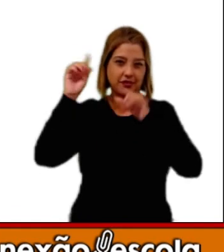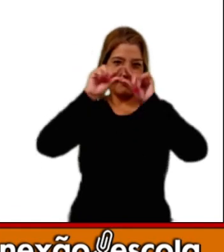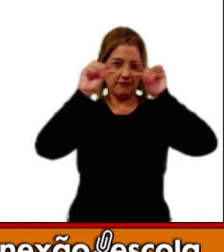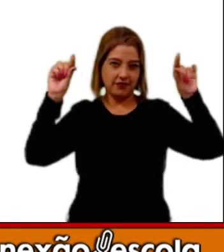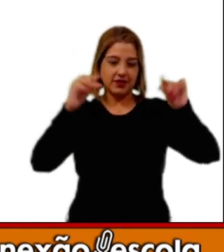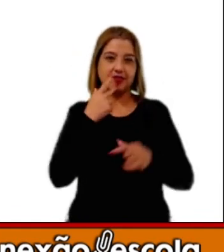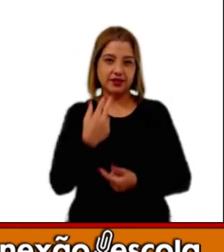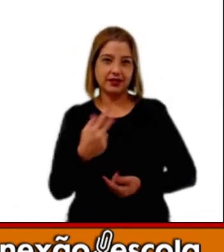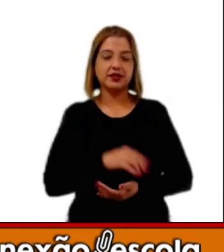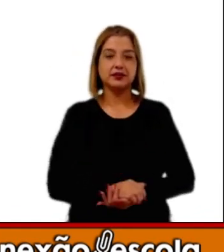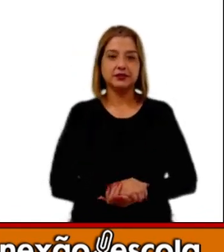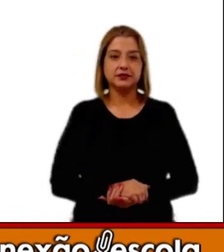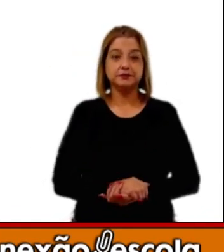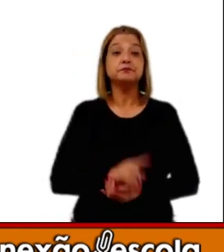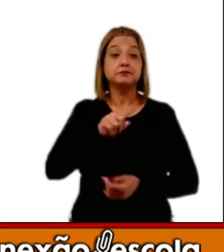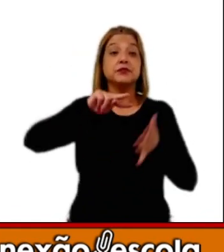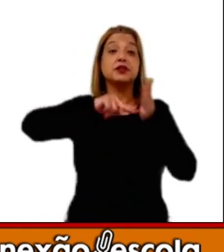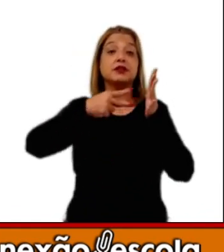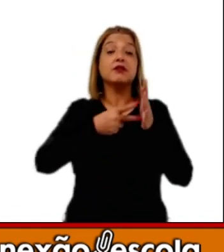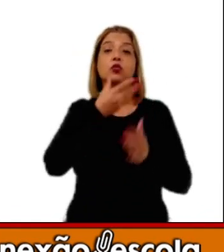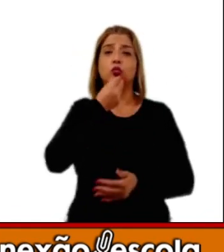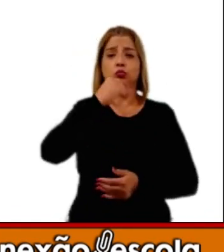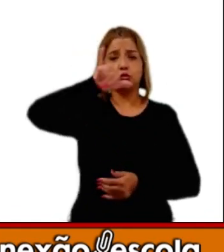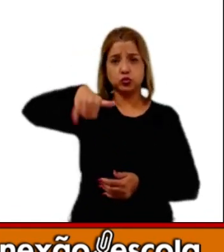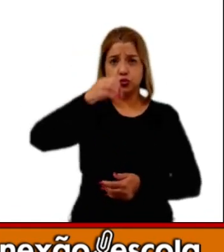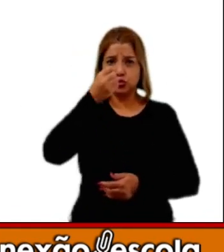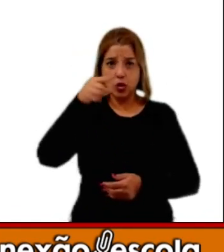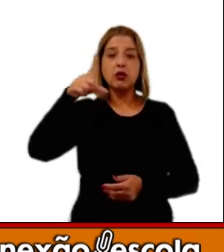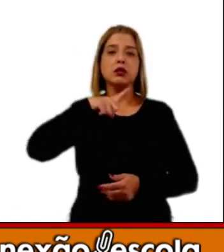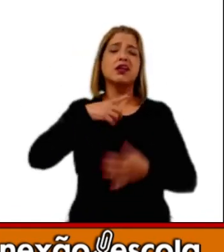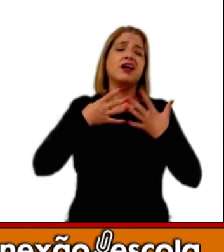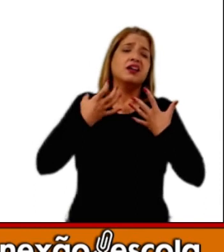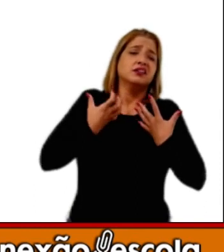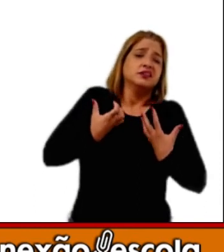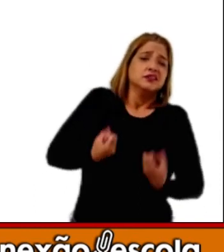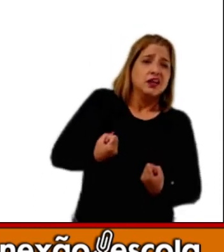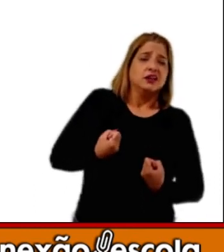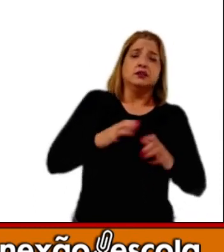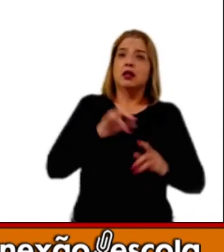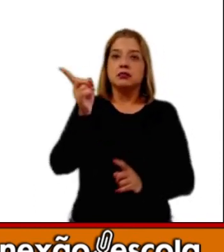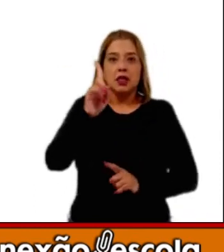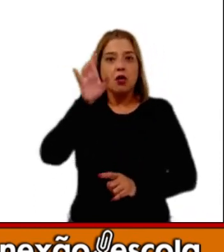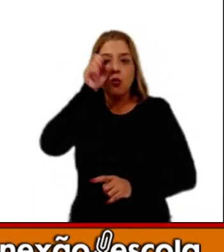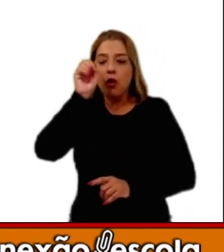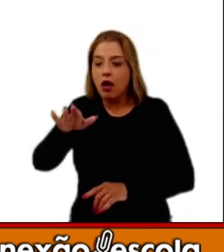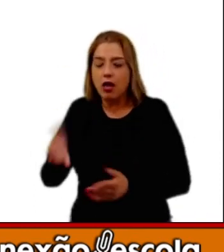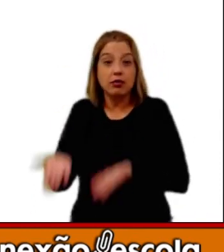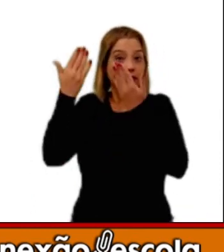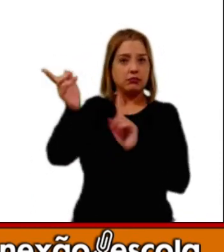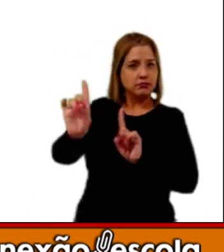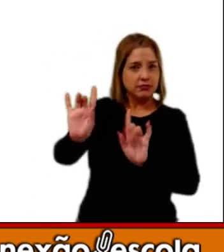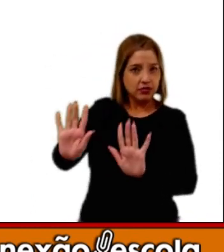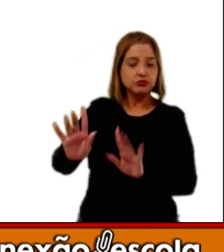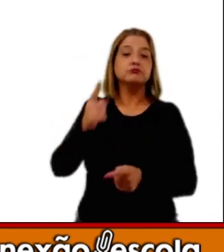Aguirre João está cansado não acorde ele obviamente ao ler essa faz você entende mas o que